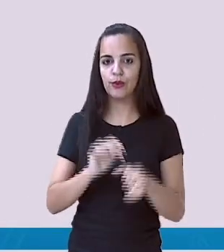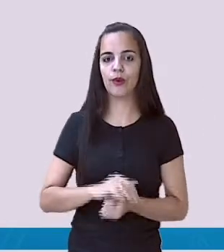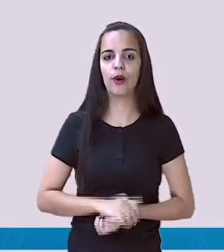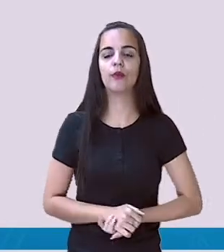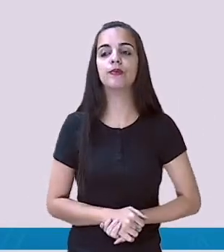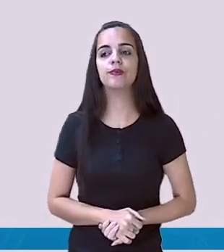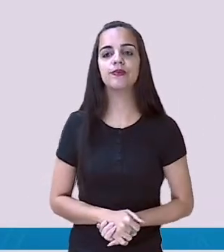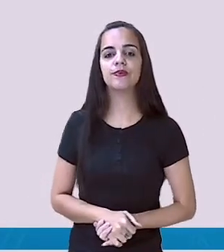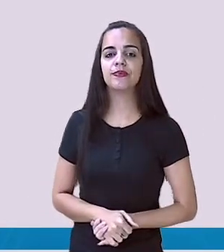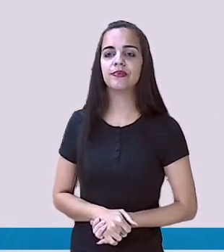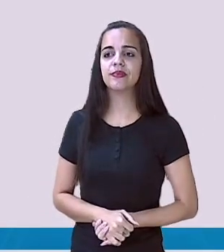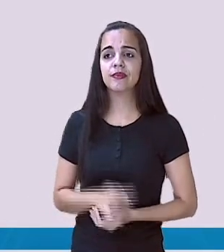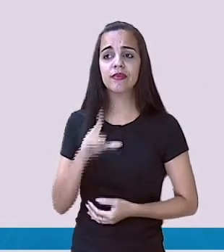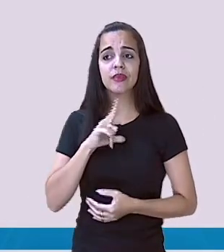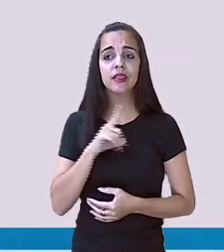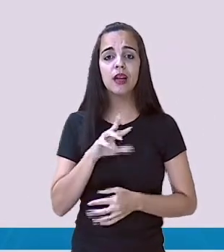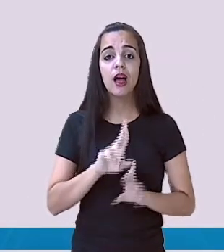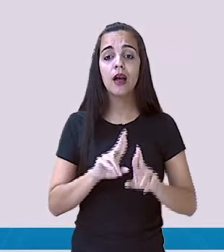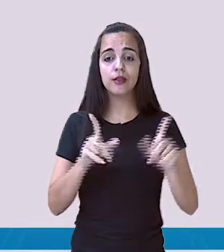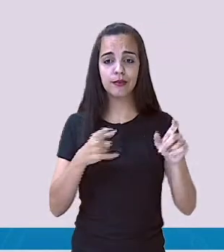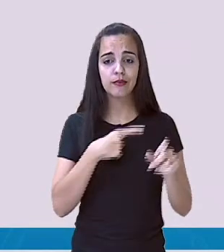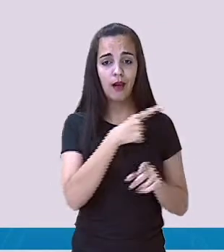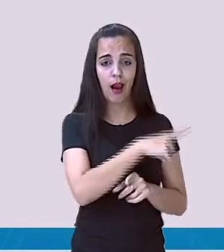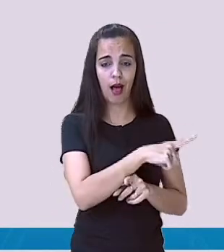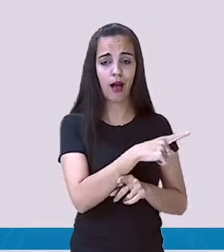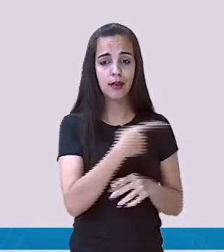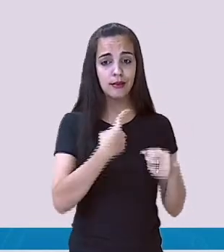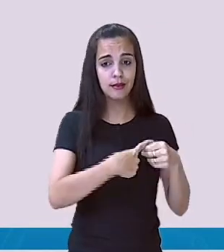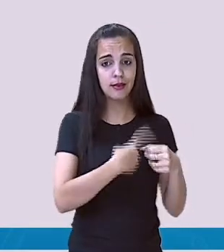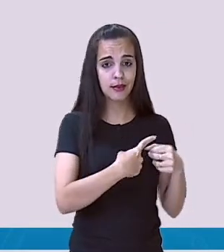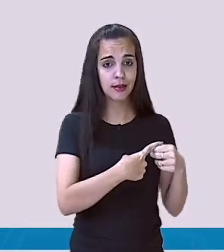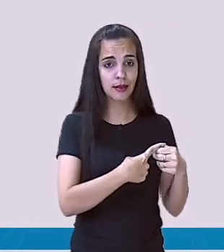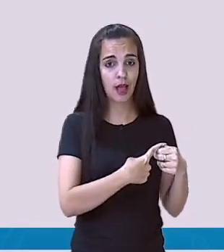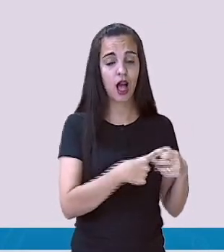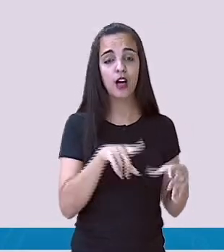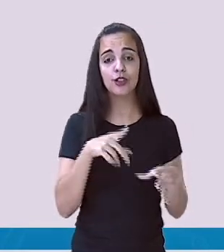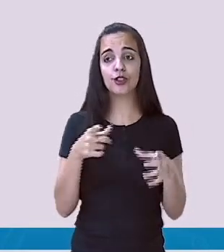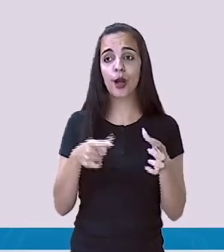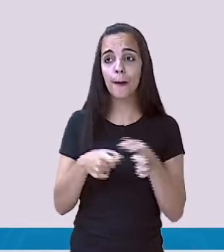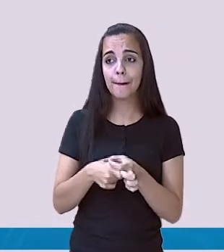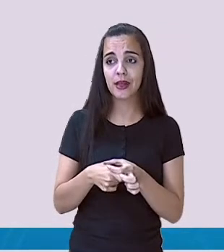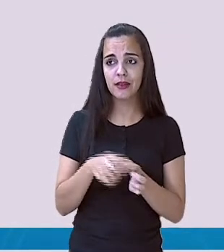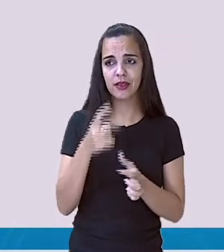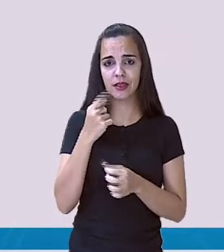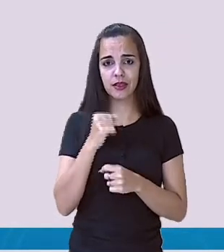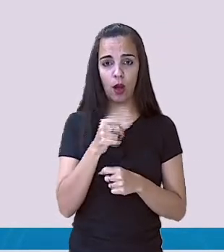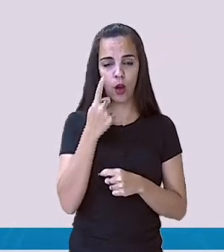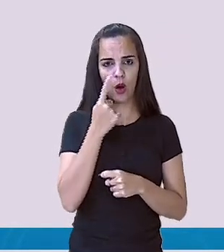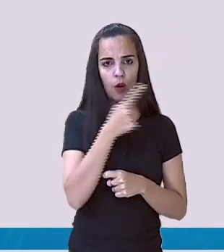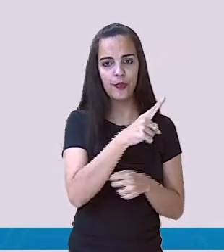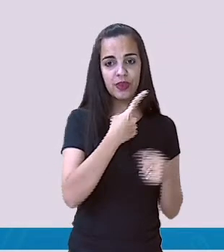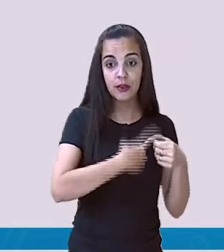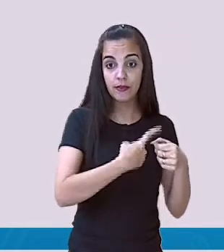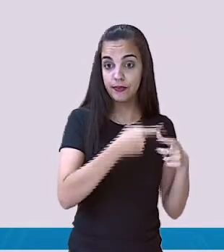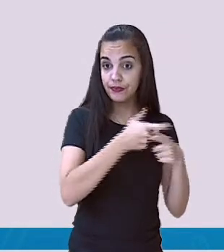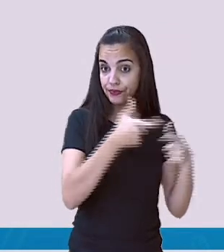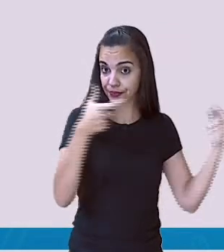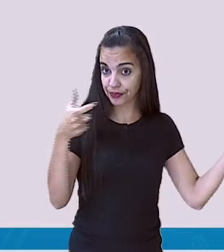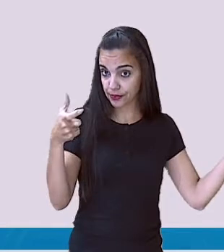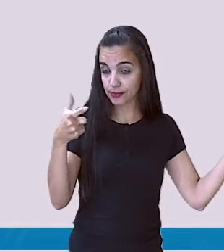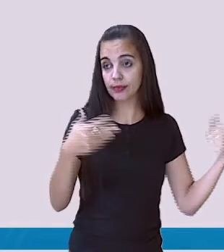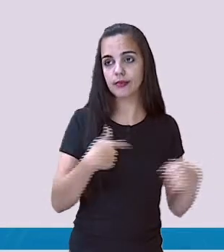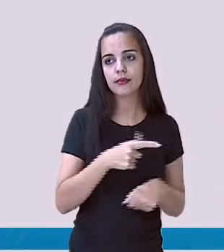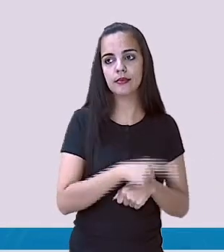existem diferentes paisagens de cidades. Aqui, olha só, se a gente observar nesse slide anterior, a gente falou